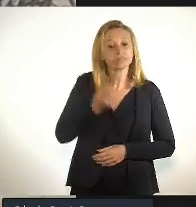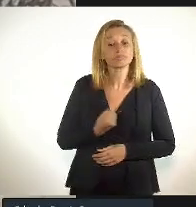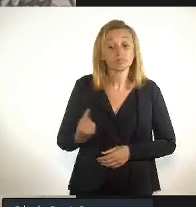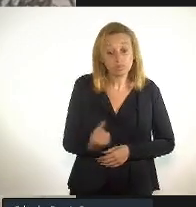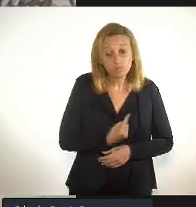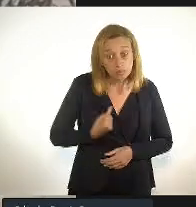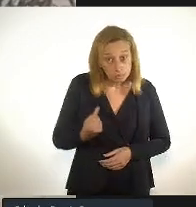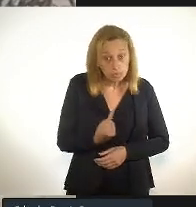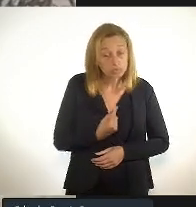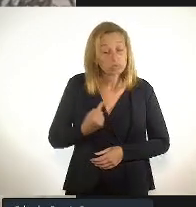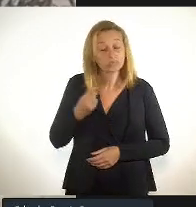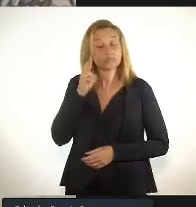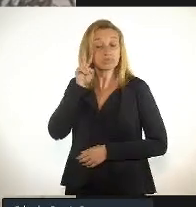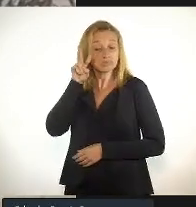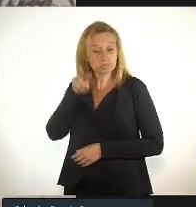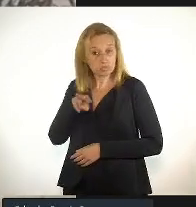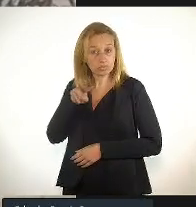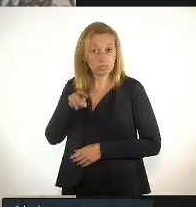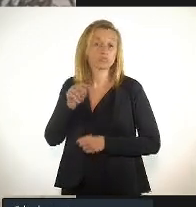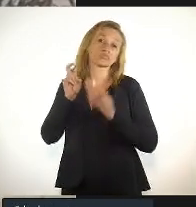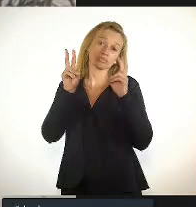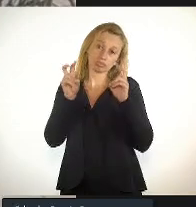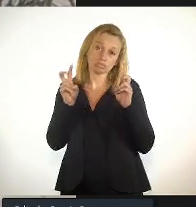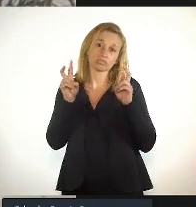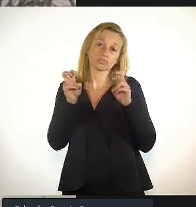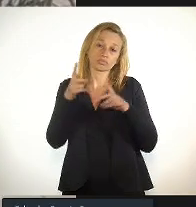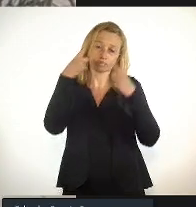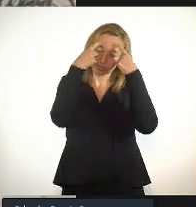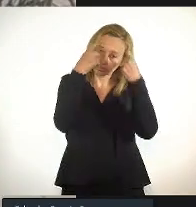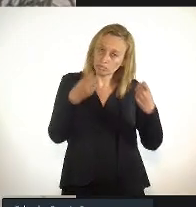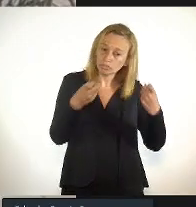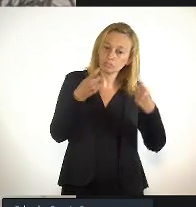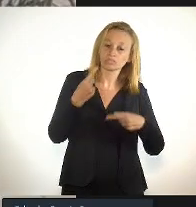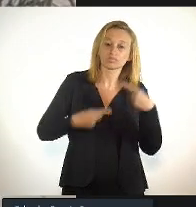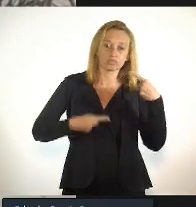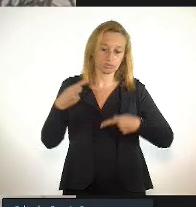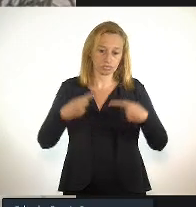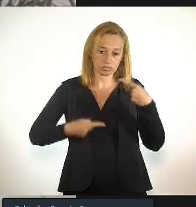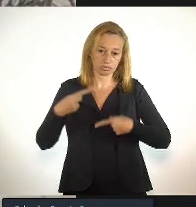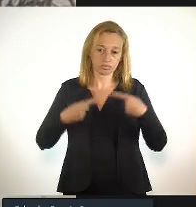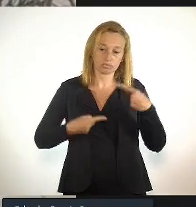nós olhemos para essa situação de violência política